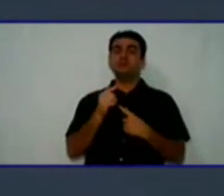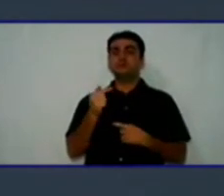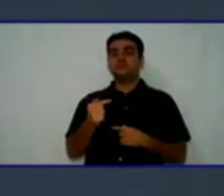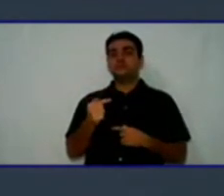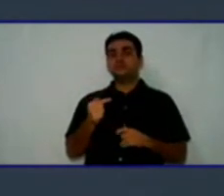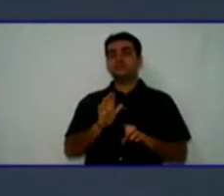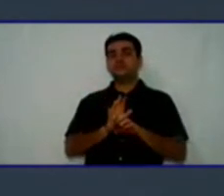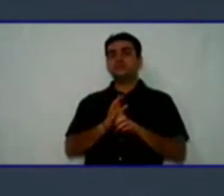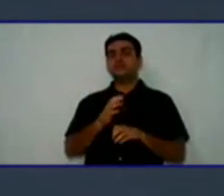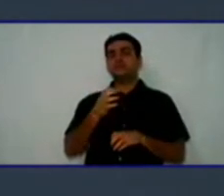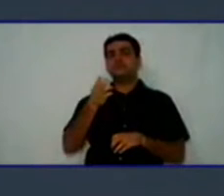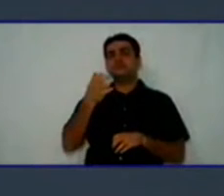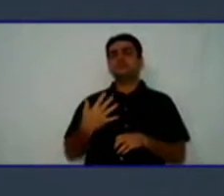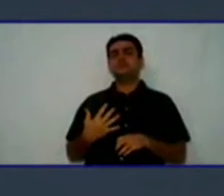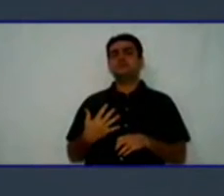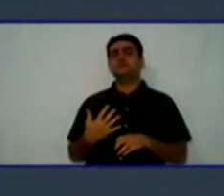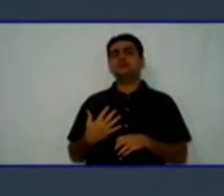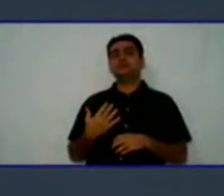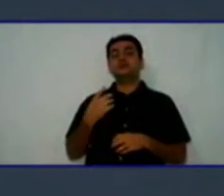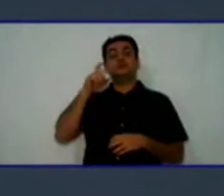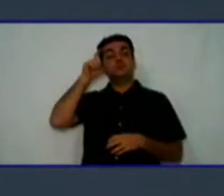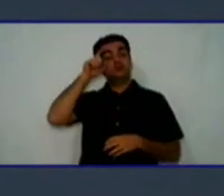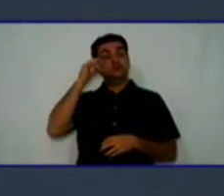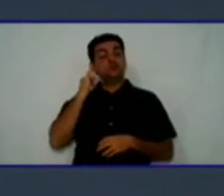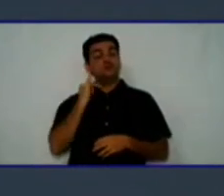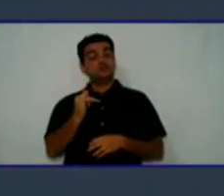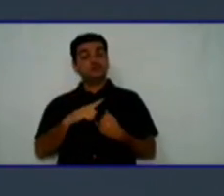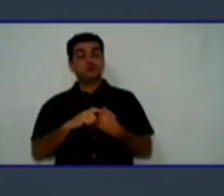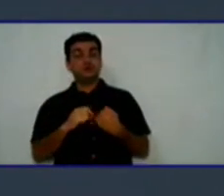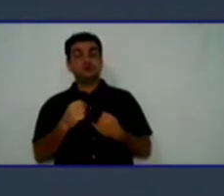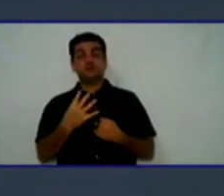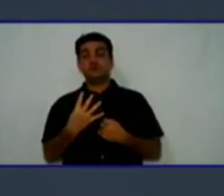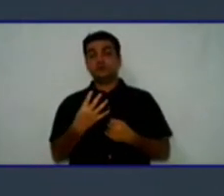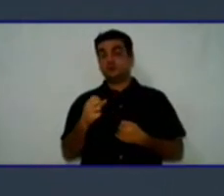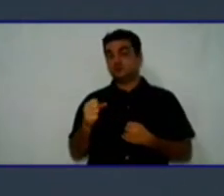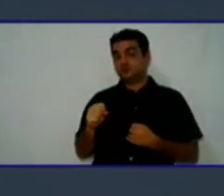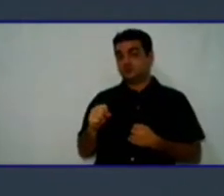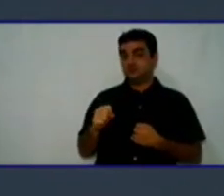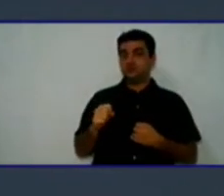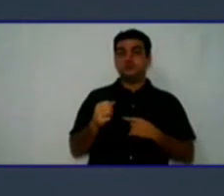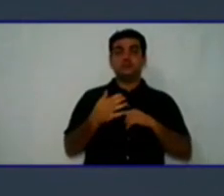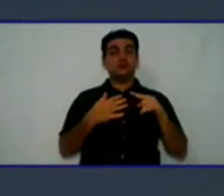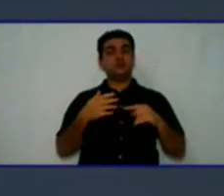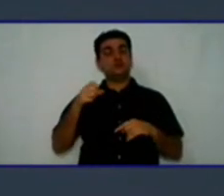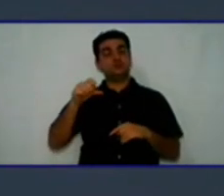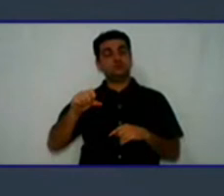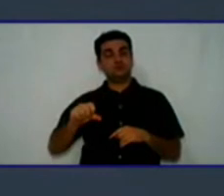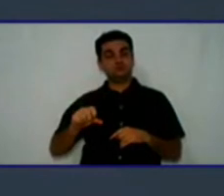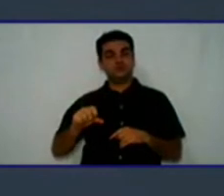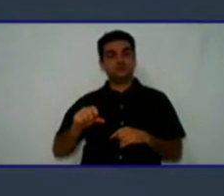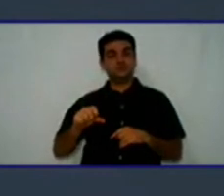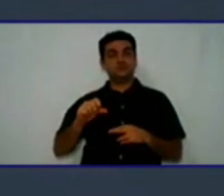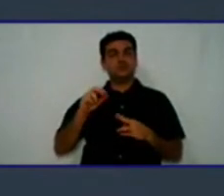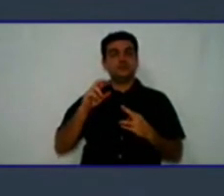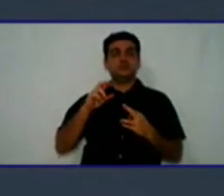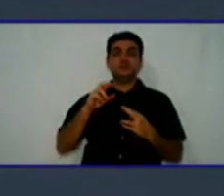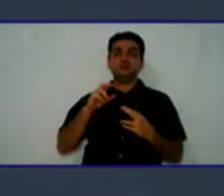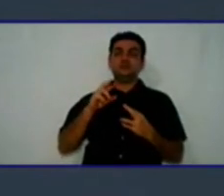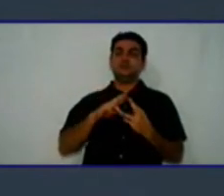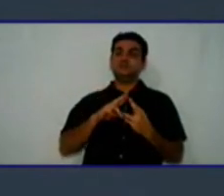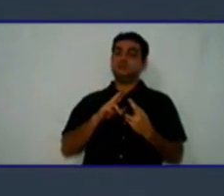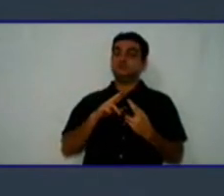ementa, estaria o ministro Banho dizendo que o artigo 48, parágrafo 9º, inciso 6 da